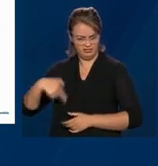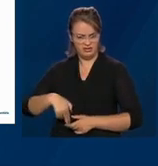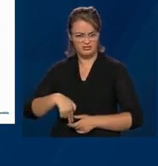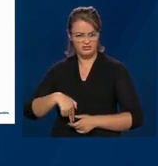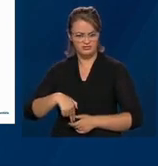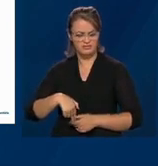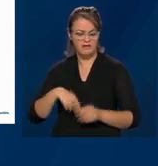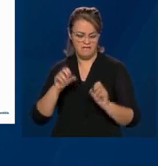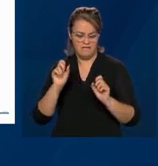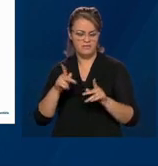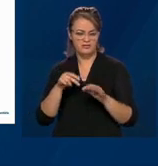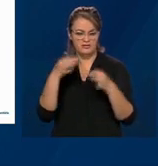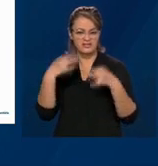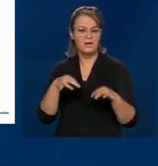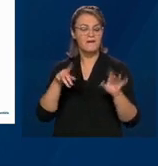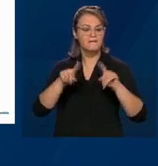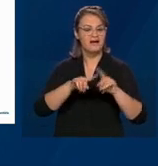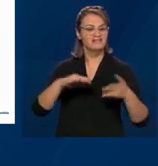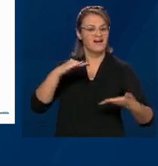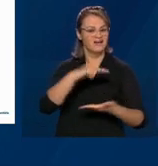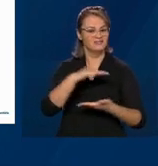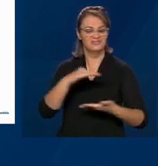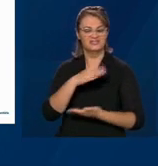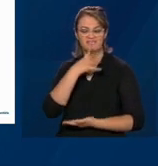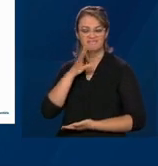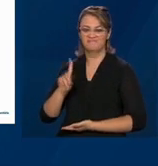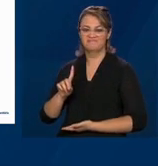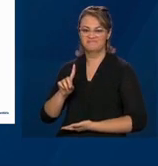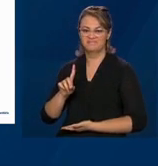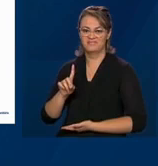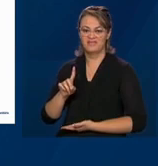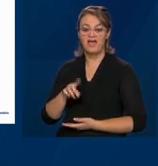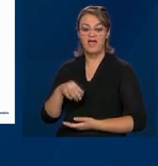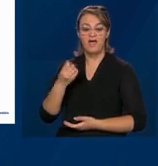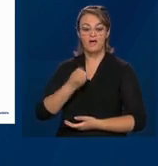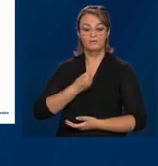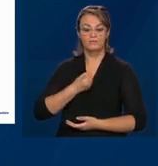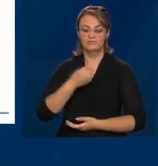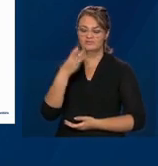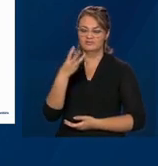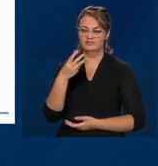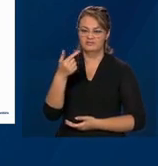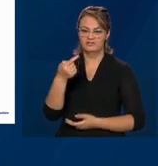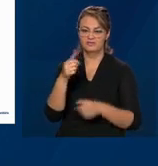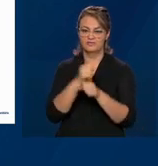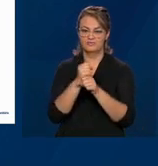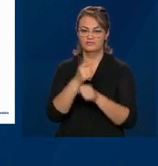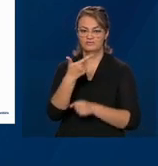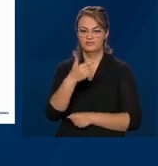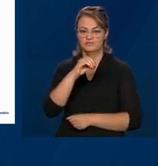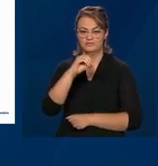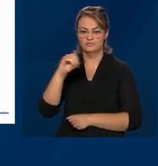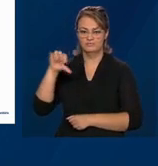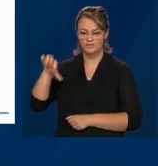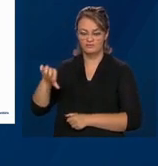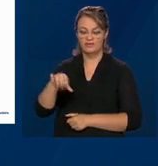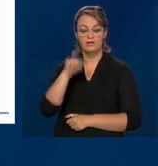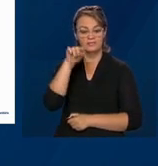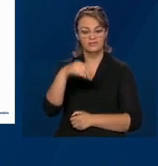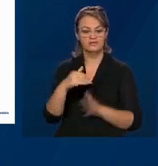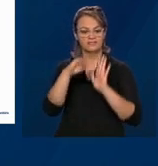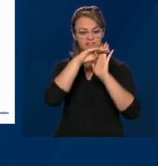reconhecida pela Anvisa. E é uma resolução, a resolução 37 de 2009, que diz quais são as farmacopeias que